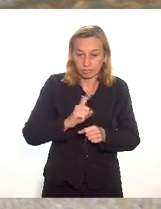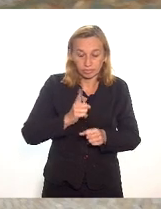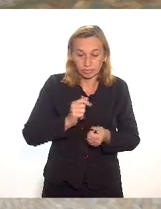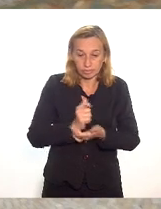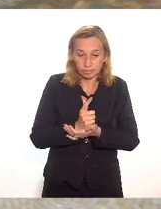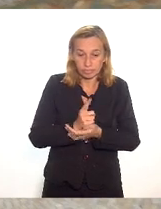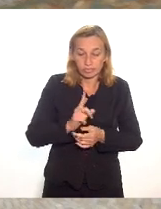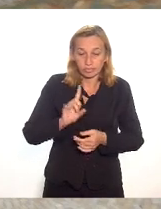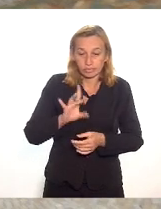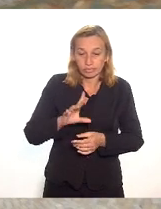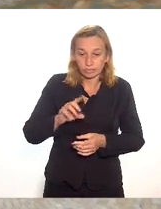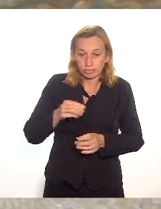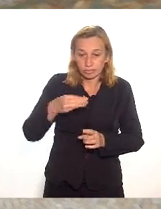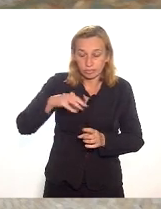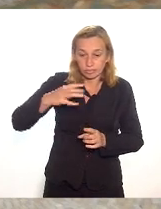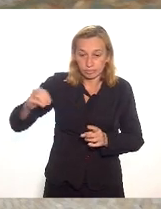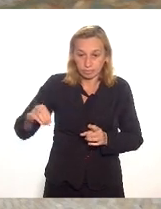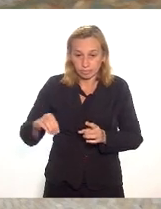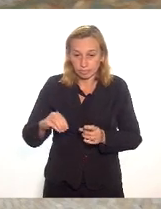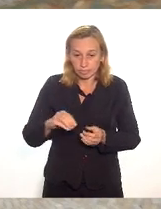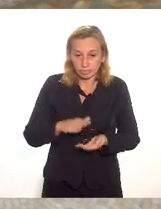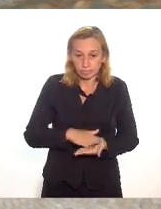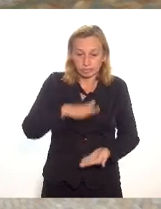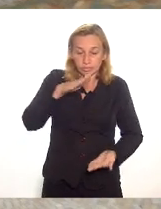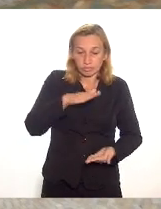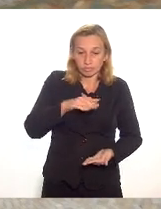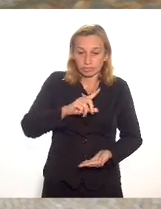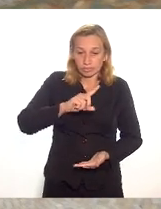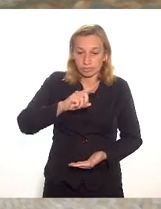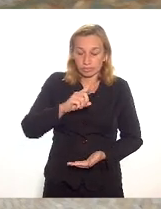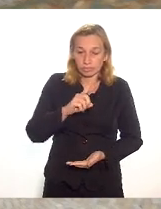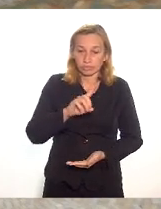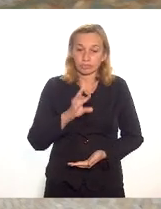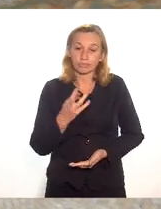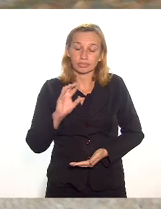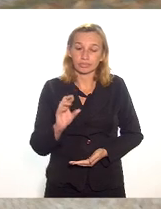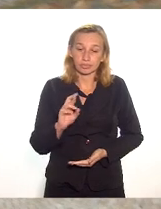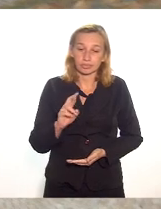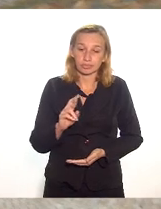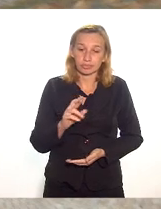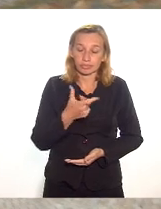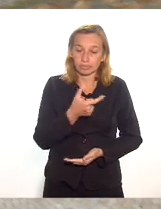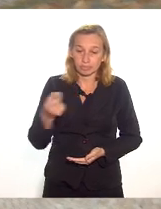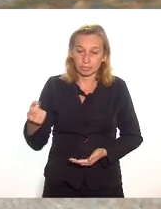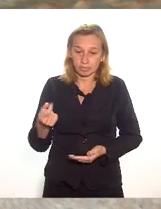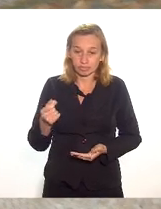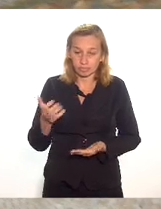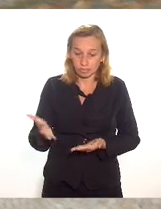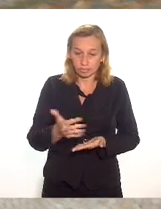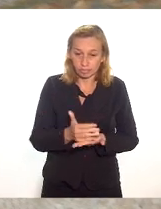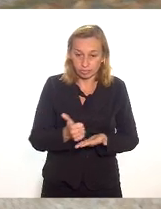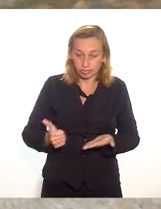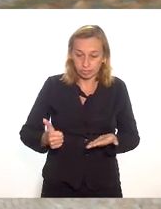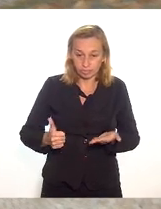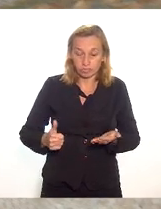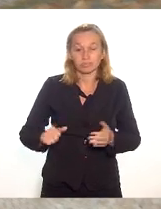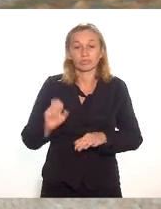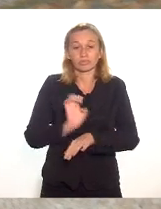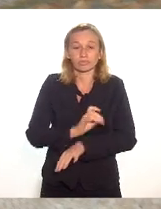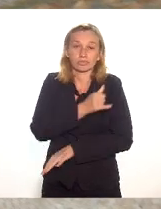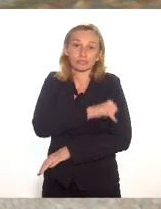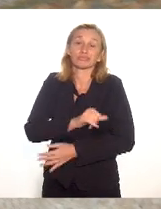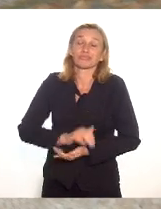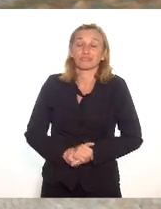e somente em março foi 1,2 bilhão que o governo federal retirou do estado do Rio de Janeiro.